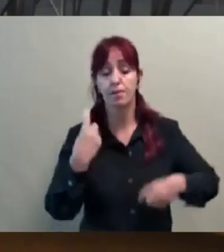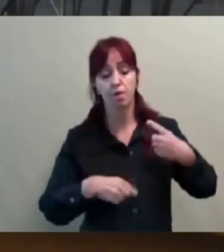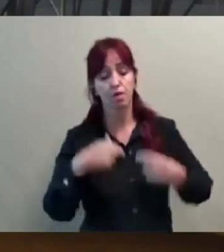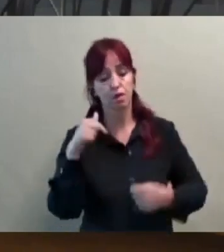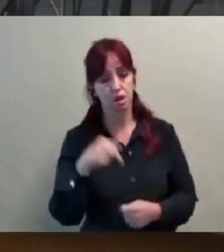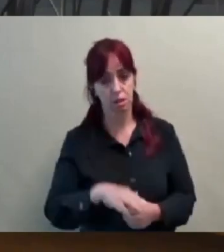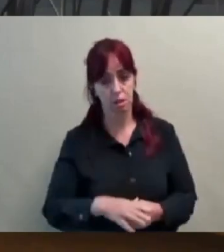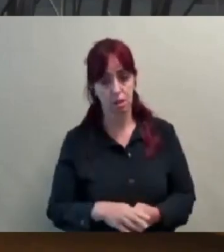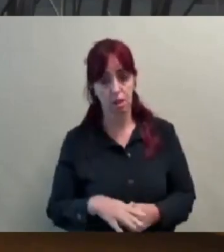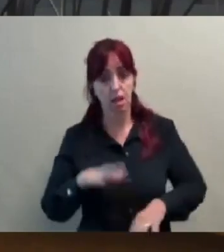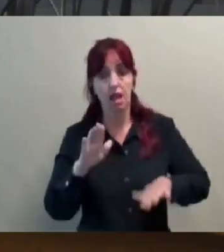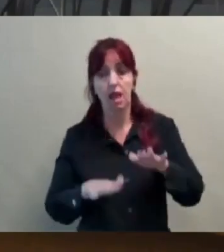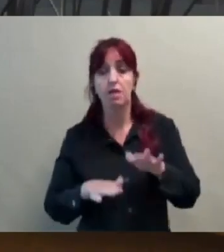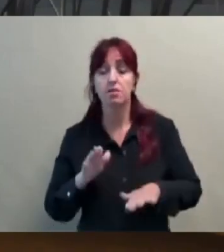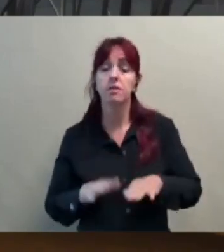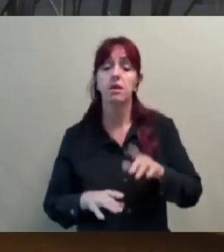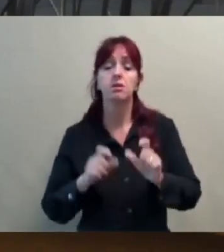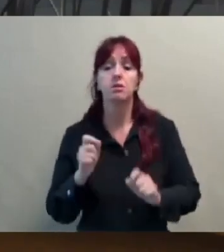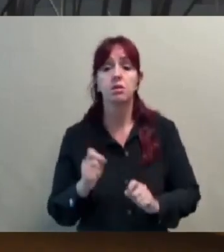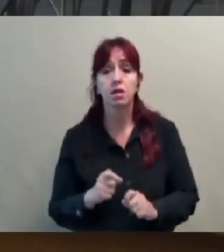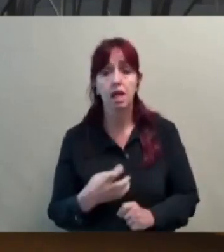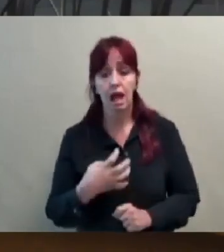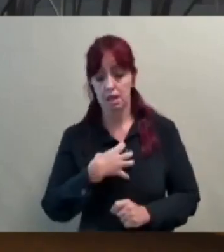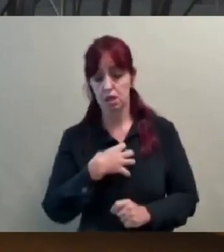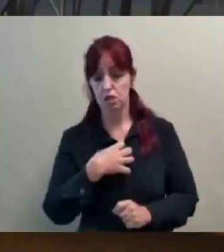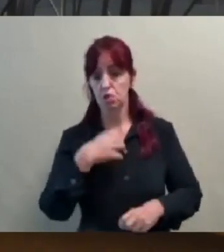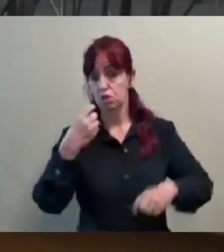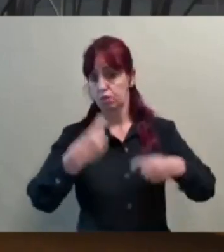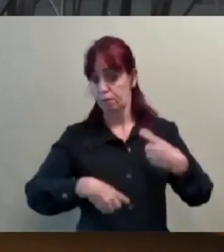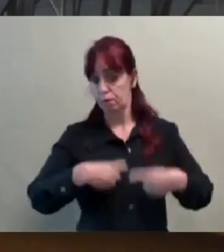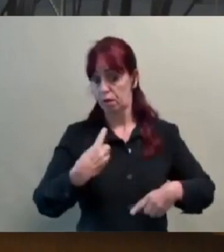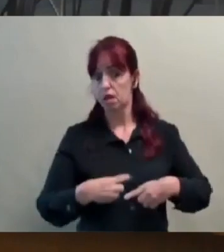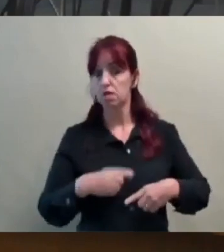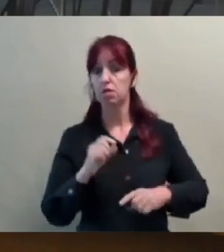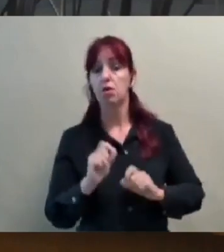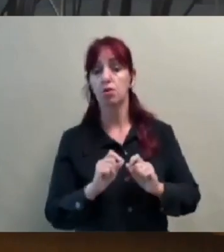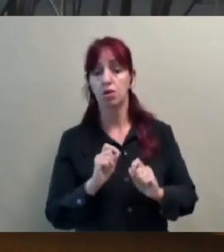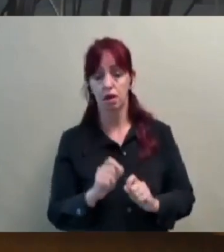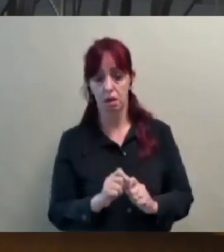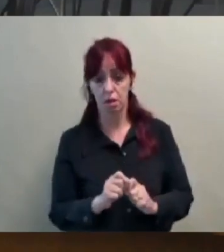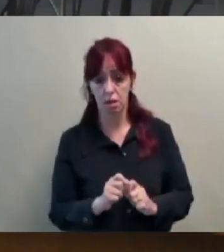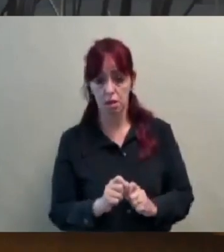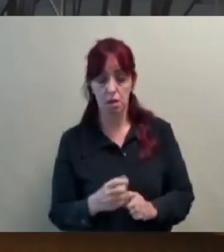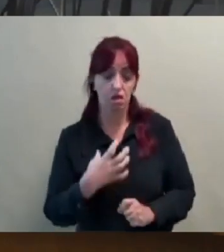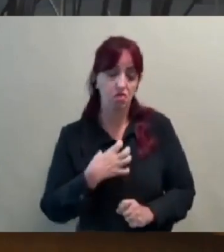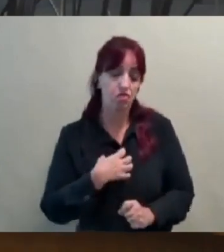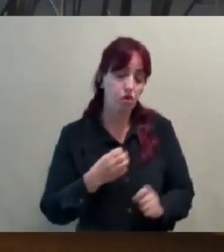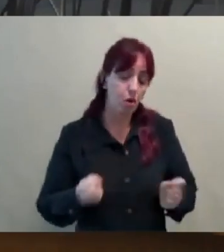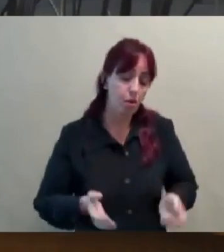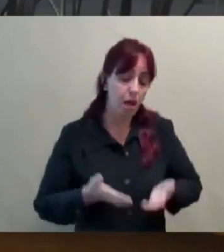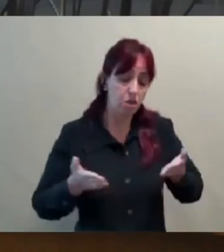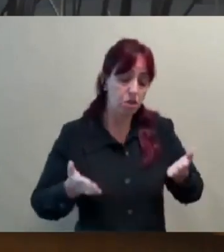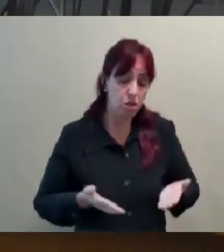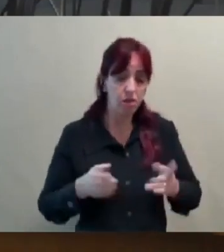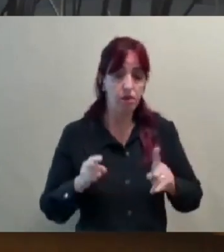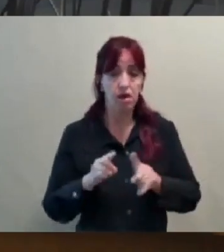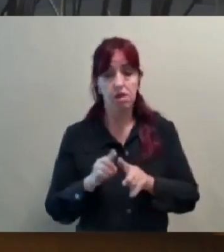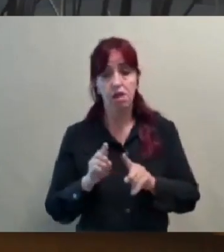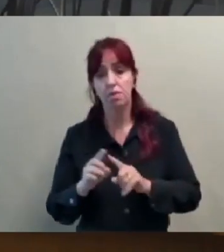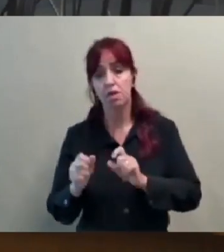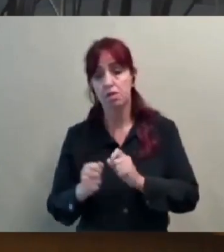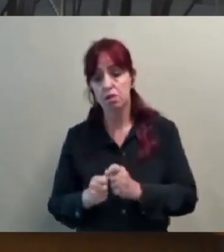às vezes, as atitudes políticas, elas são de forma ativa e de forma